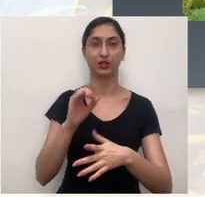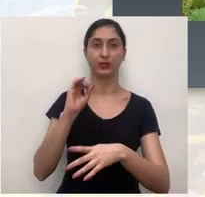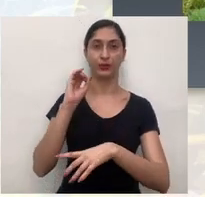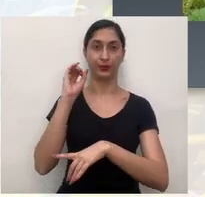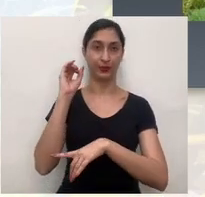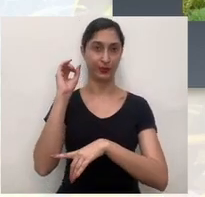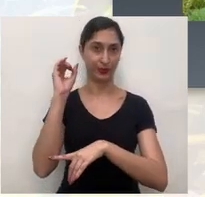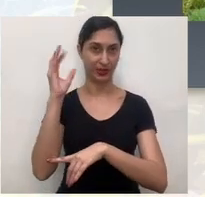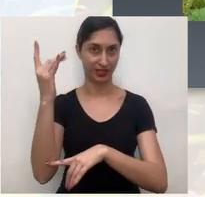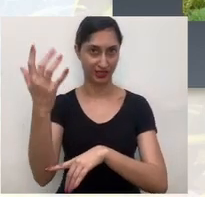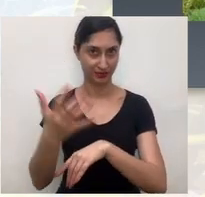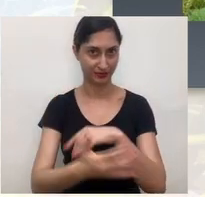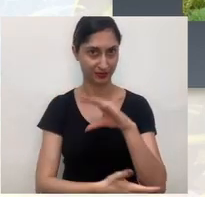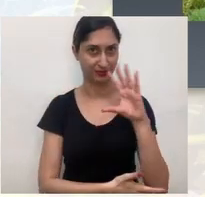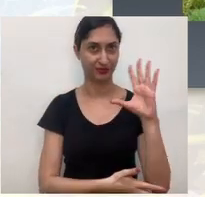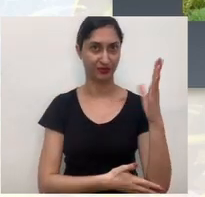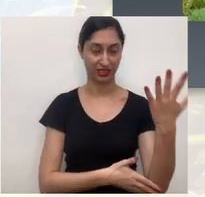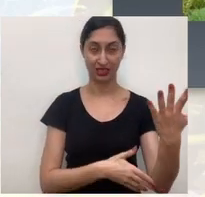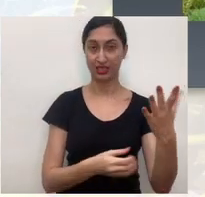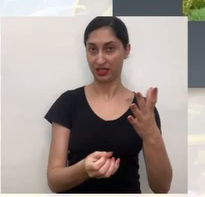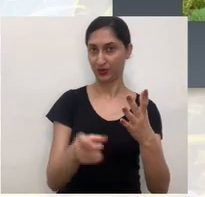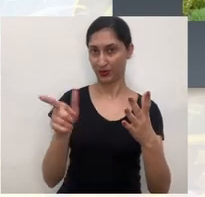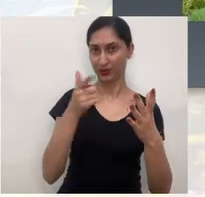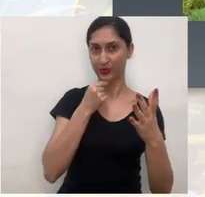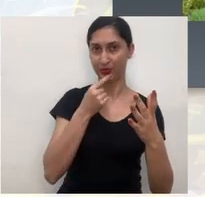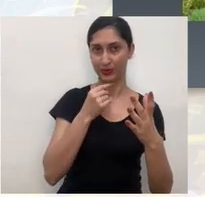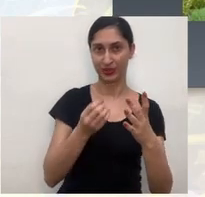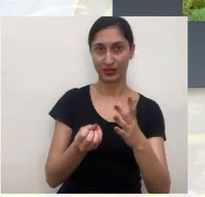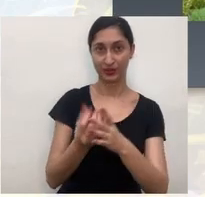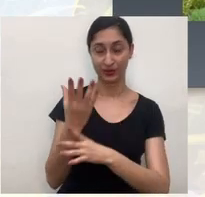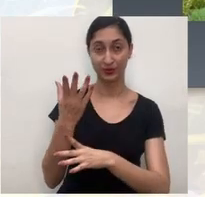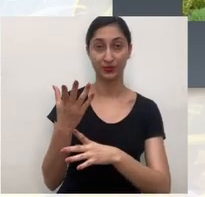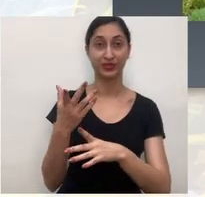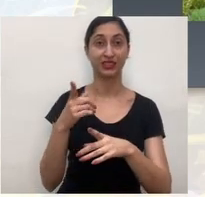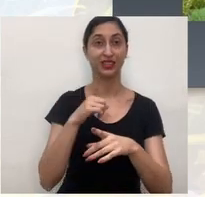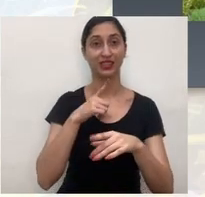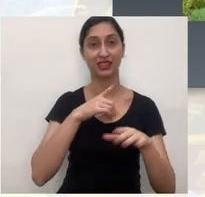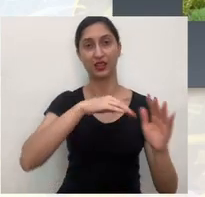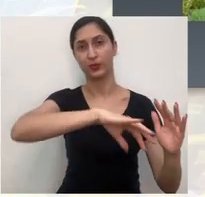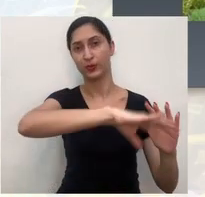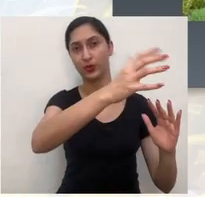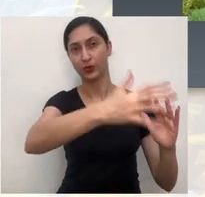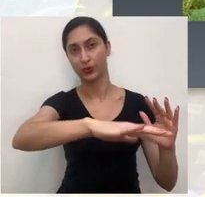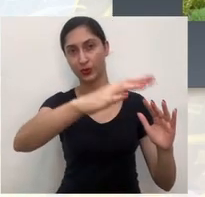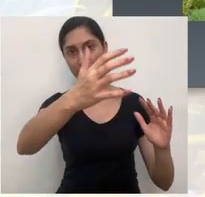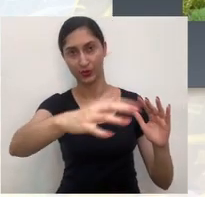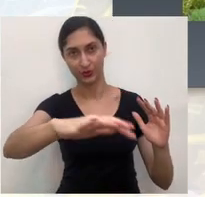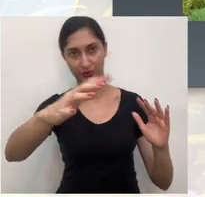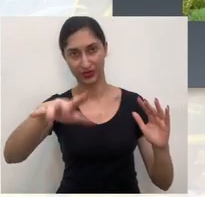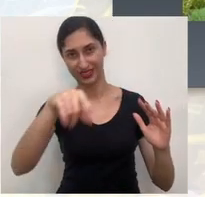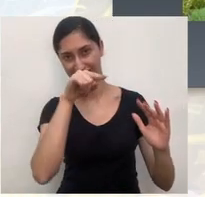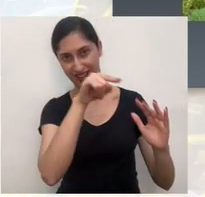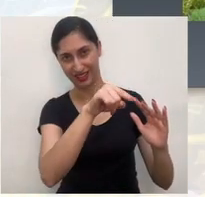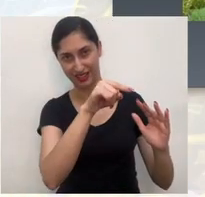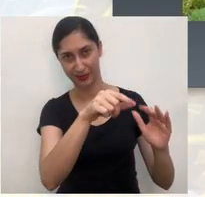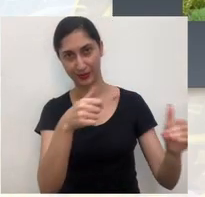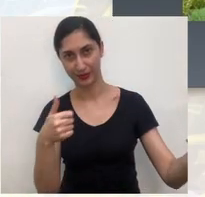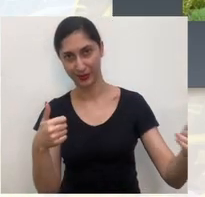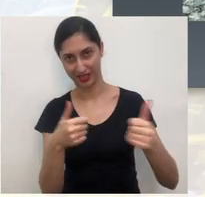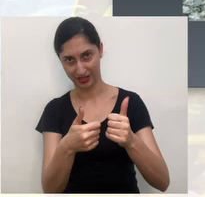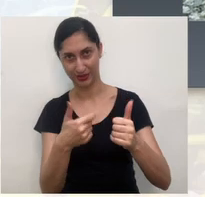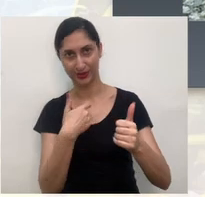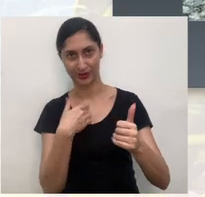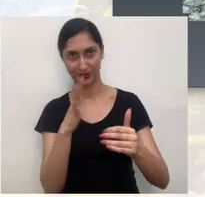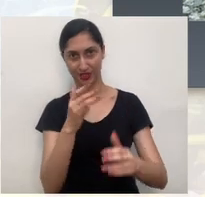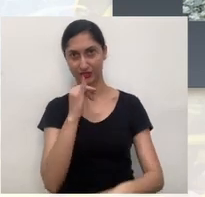paisagismo artificial criado por ele e o morro lá no fundo, a paisagem do entorno, como eu